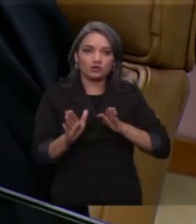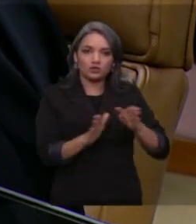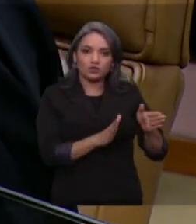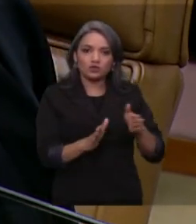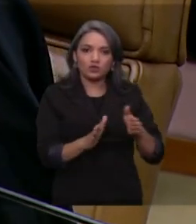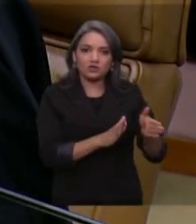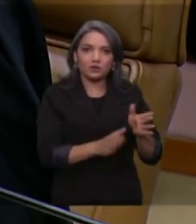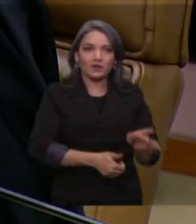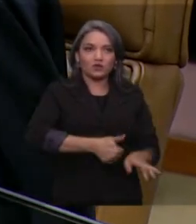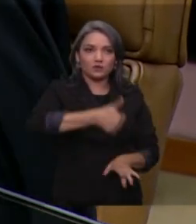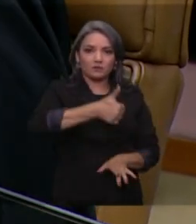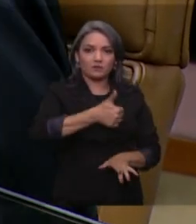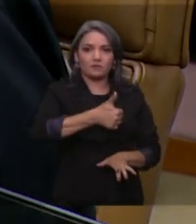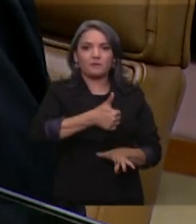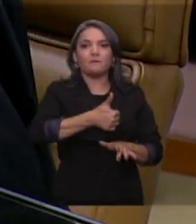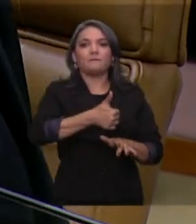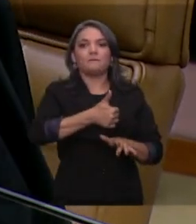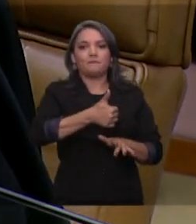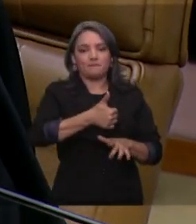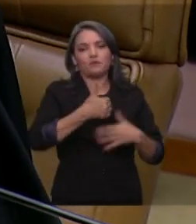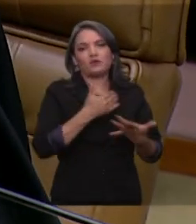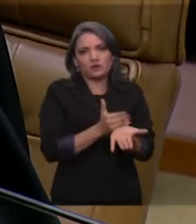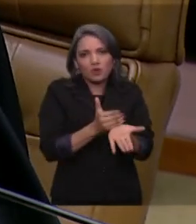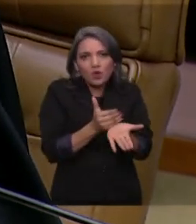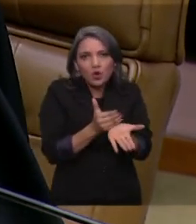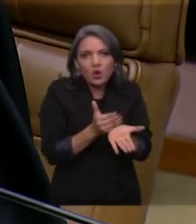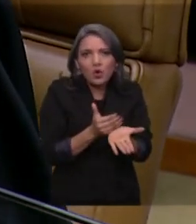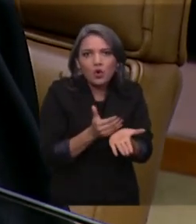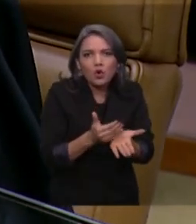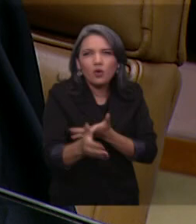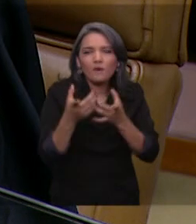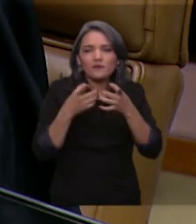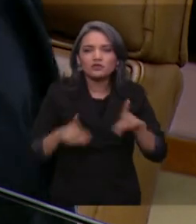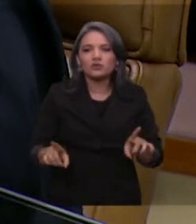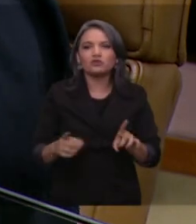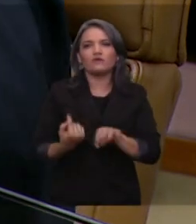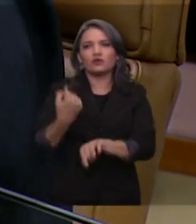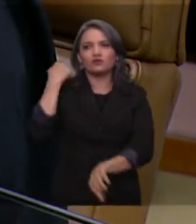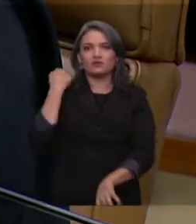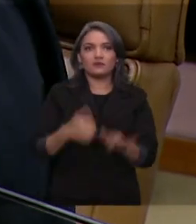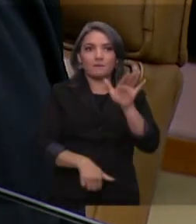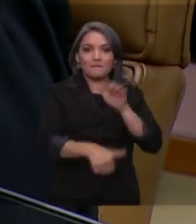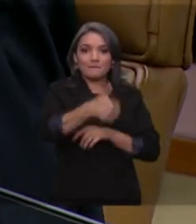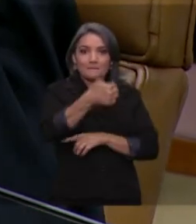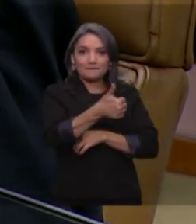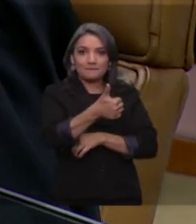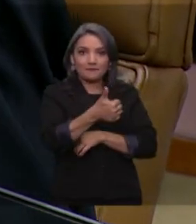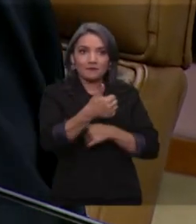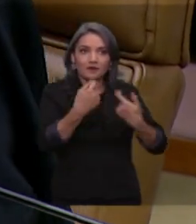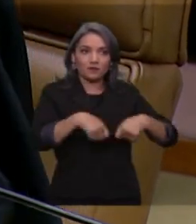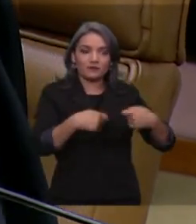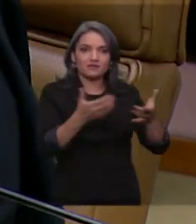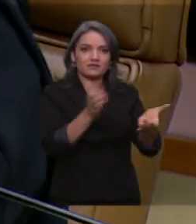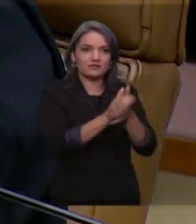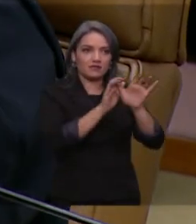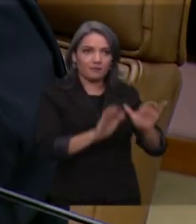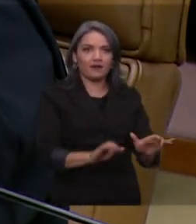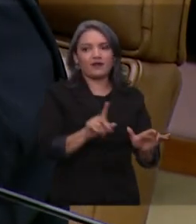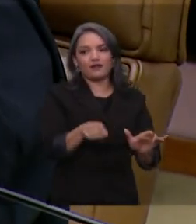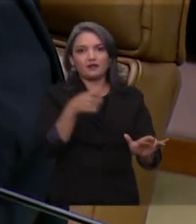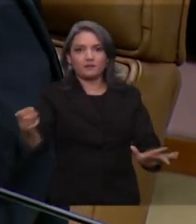que, tradicionalmente, quando foi introduzido o divórcio no Brasil, foi instalado. E a segunda